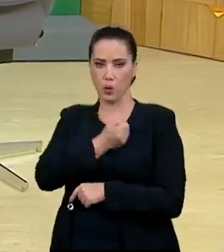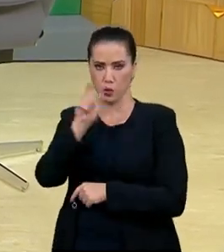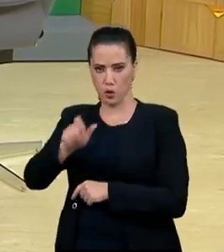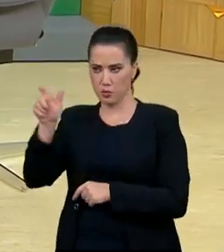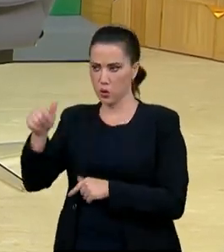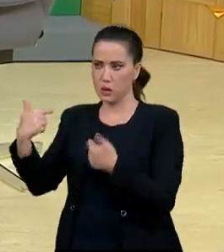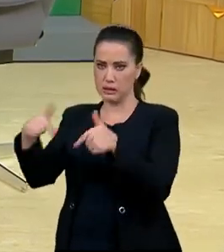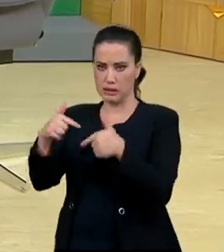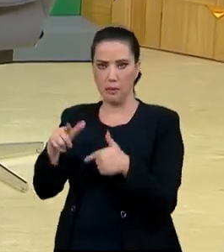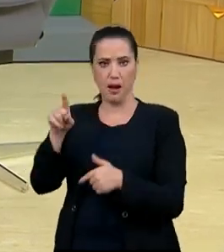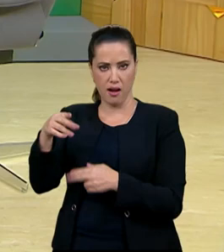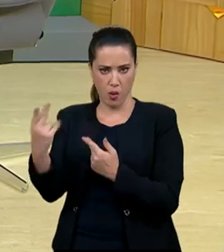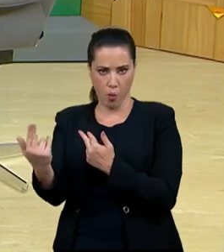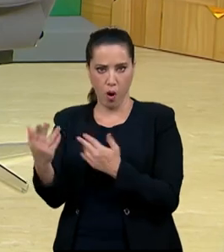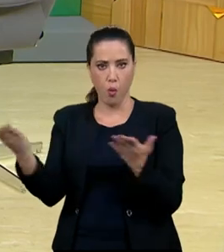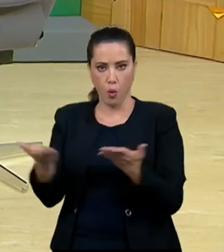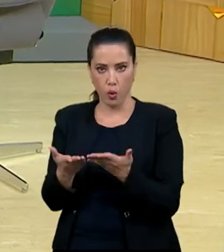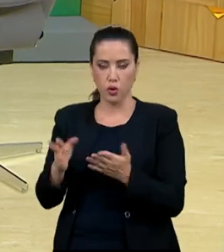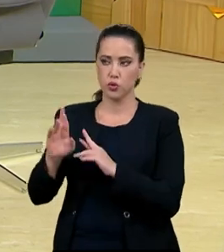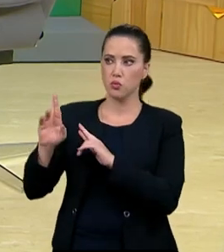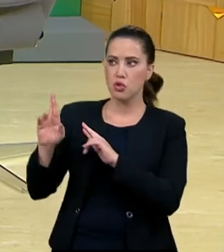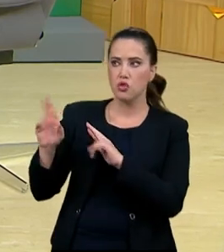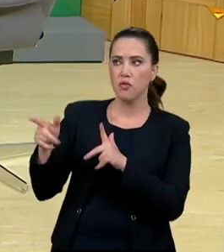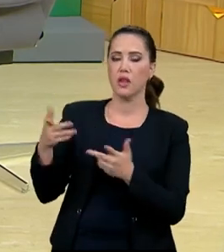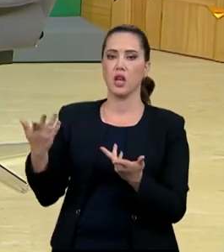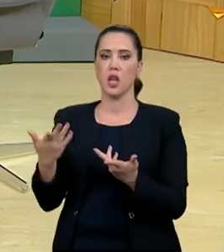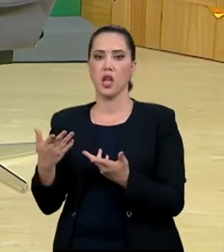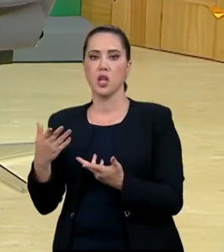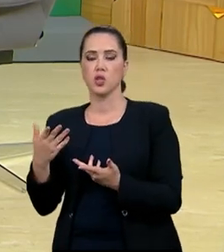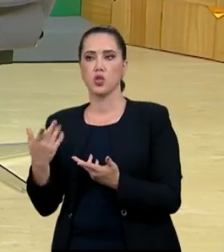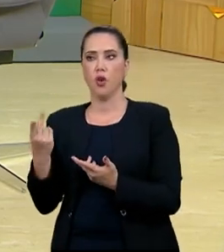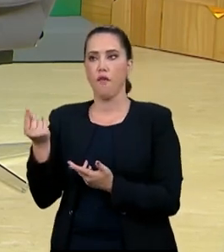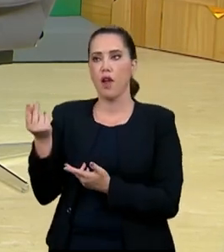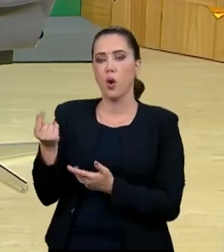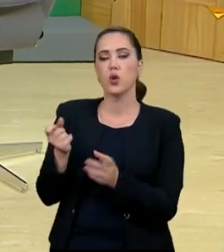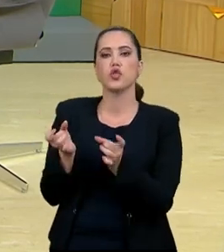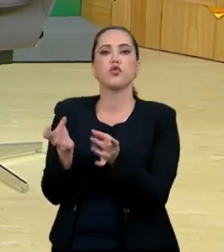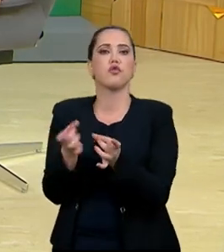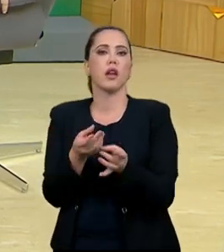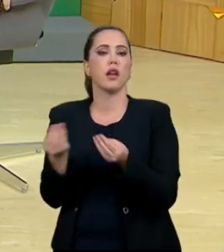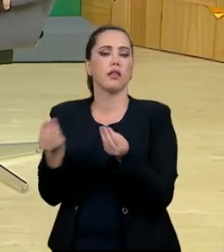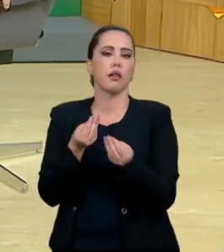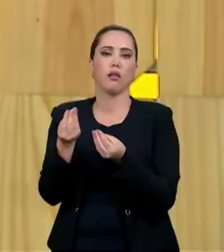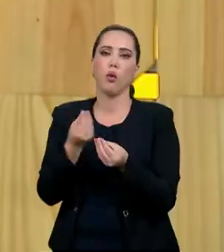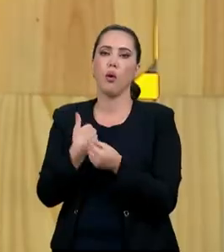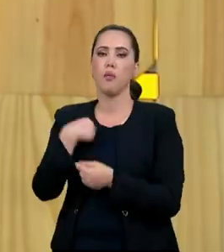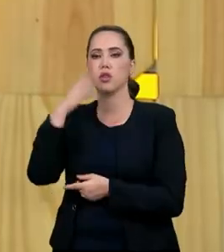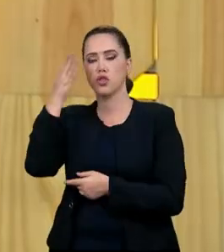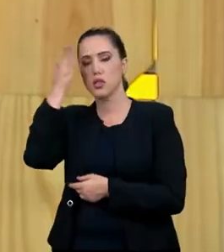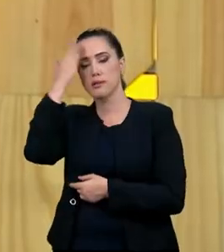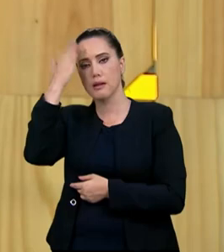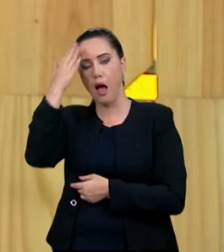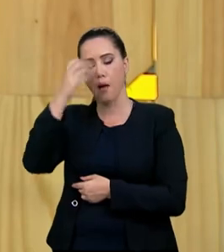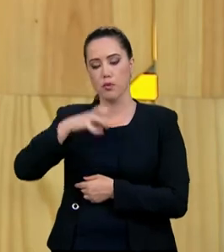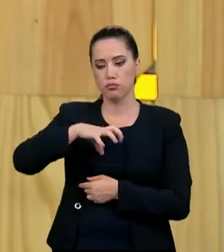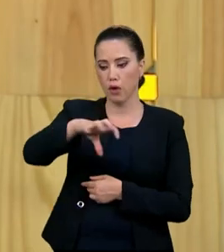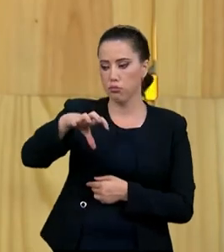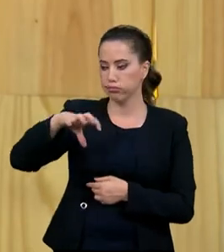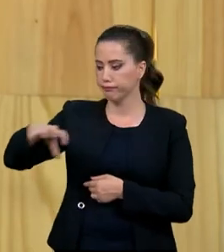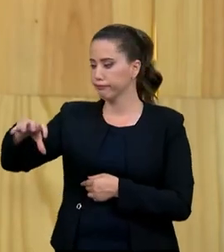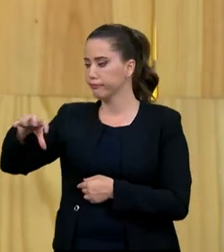assim hoje? Hoje é só o rendimento anual que faz essa definição? Explica para a gente, por favor. Perfeito, Paulo. Hoje em